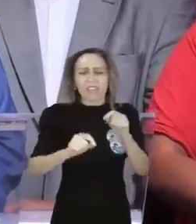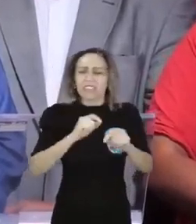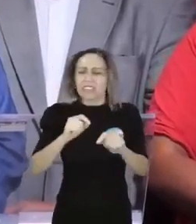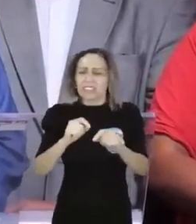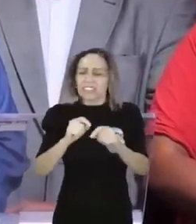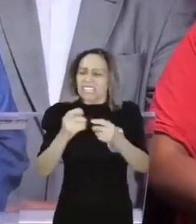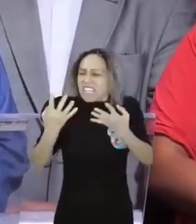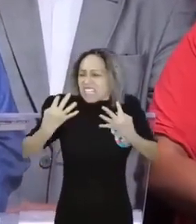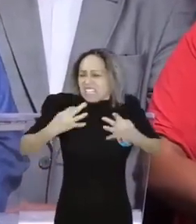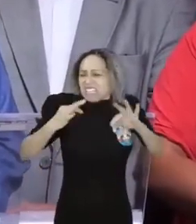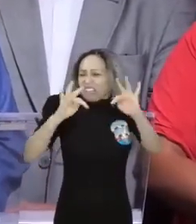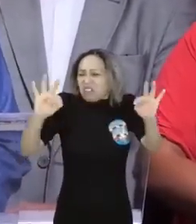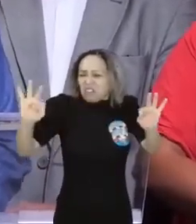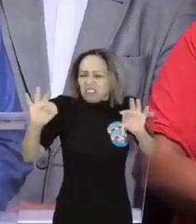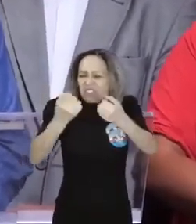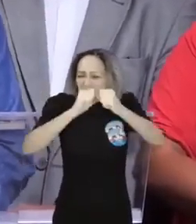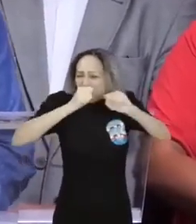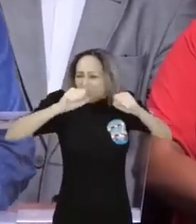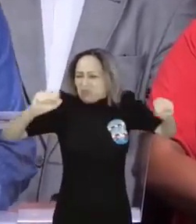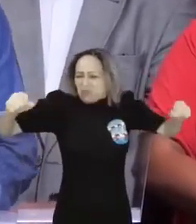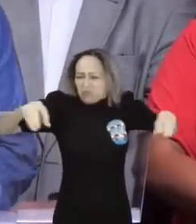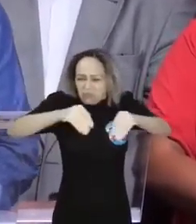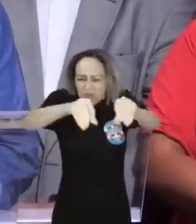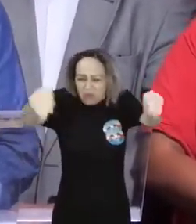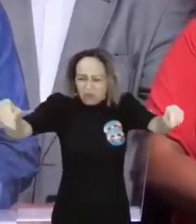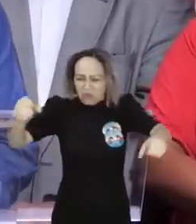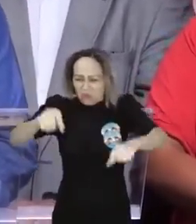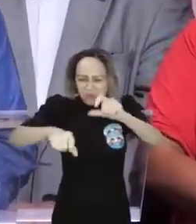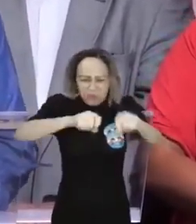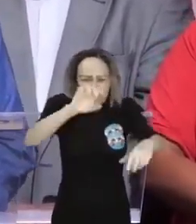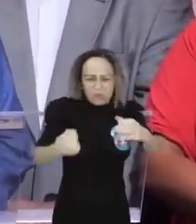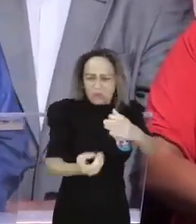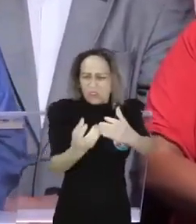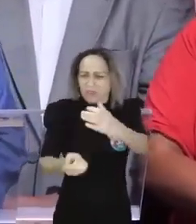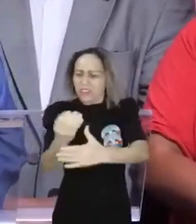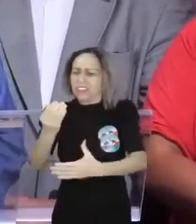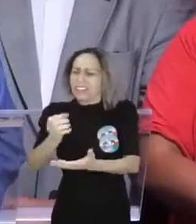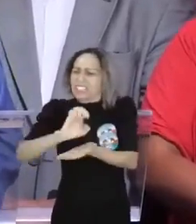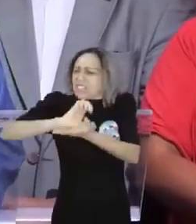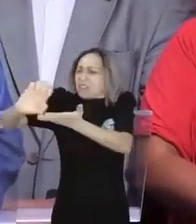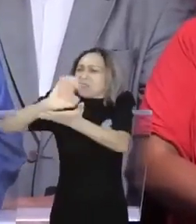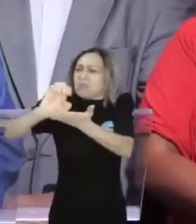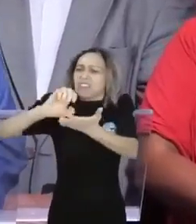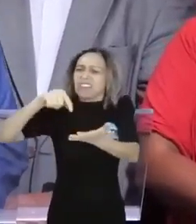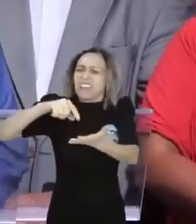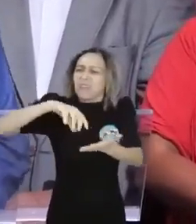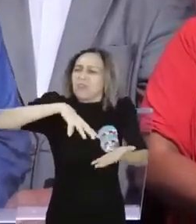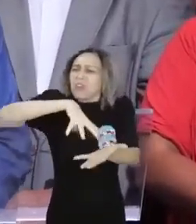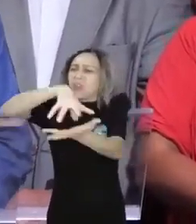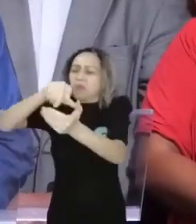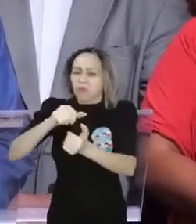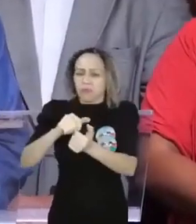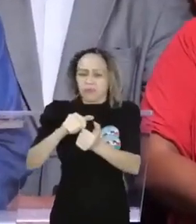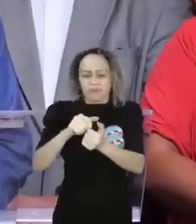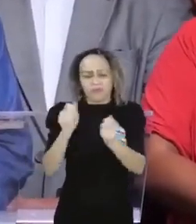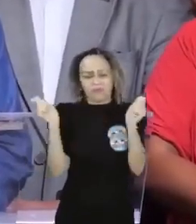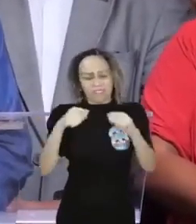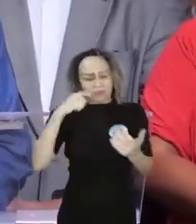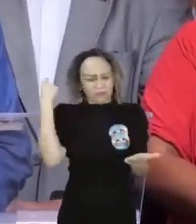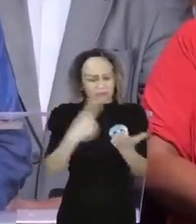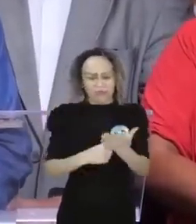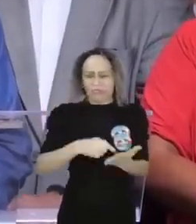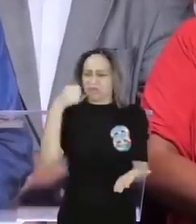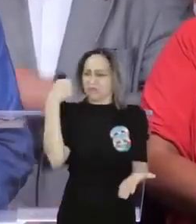terras agricultáveis, se somos capazes de exportar para o mundo inteiro, temos o dever de garantir que